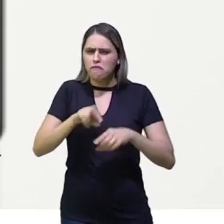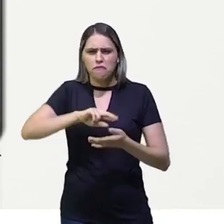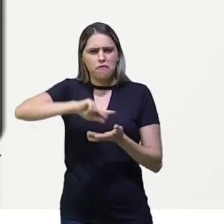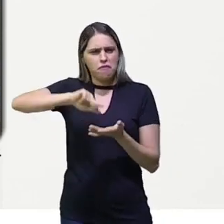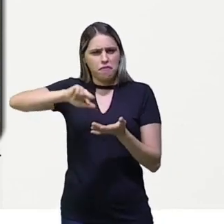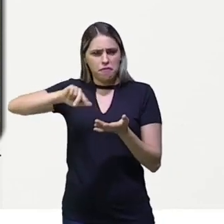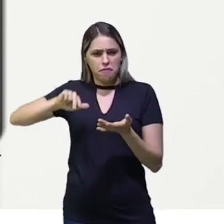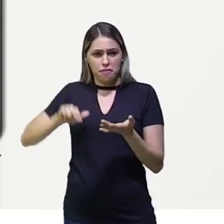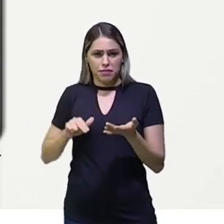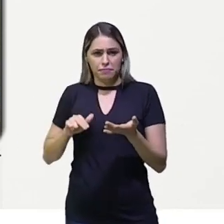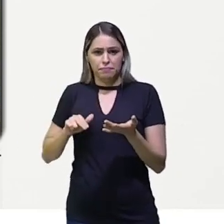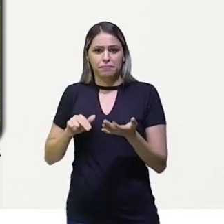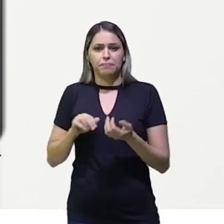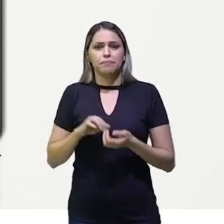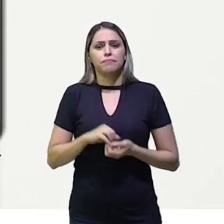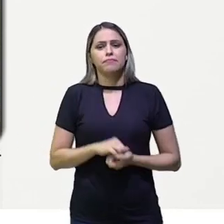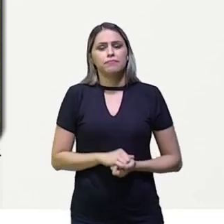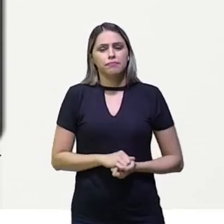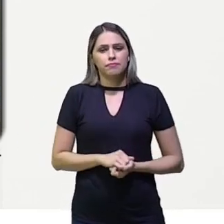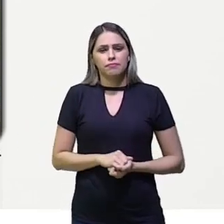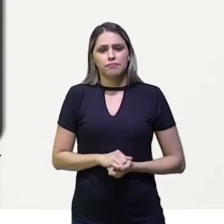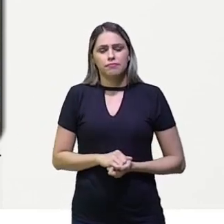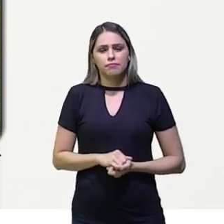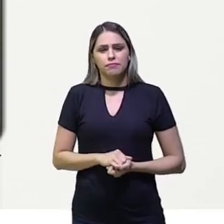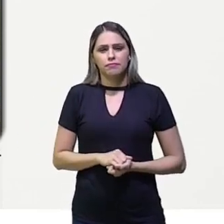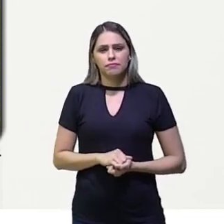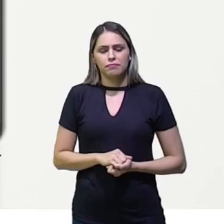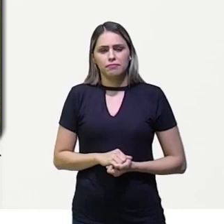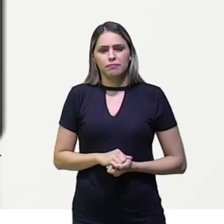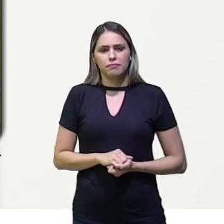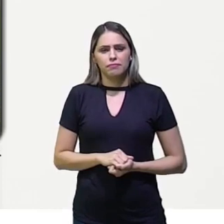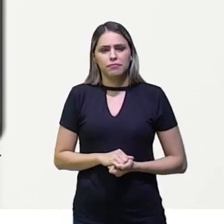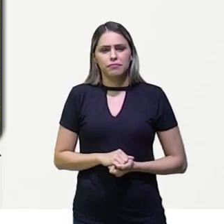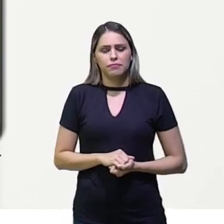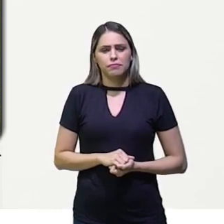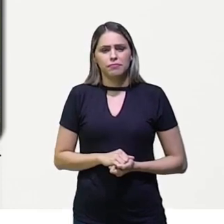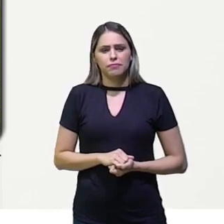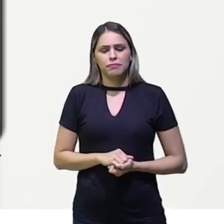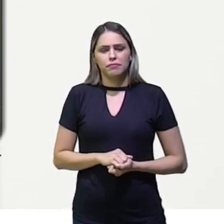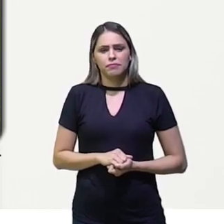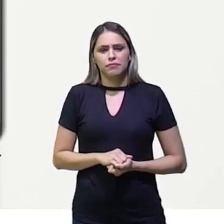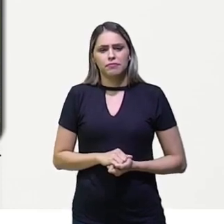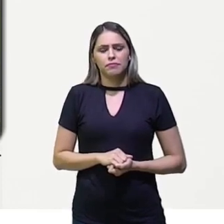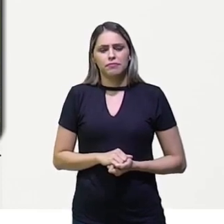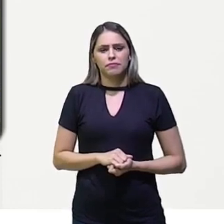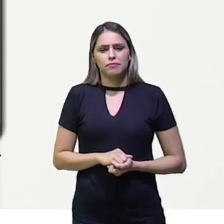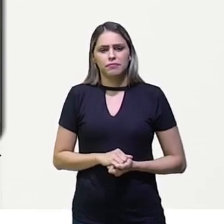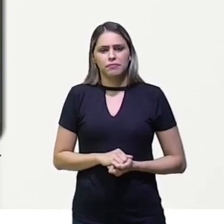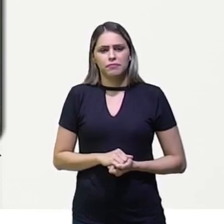estou sempre usando instrumento de medida.